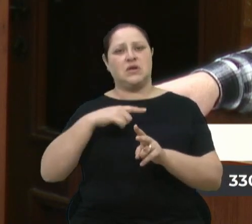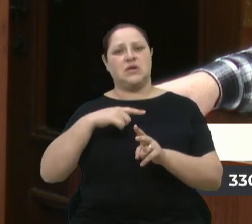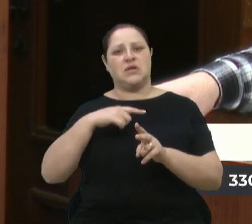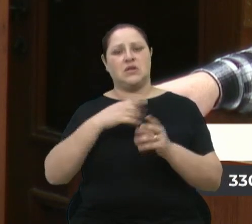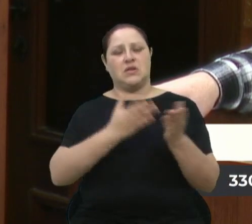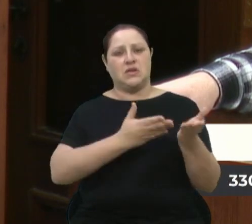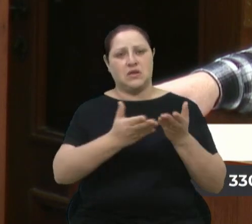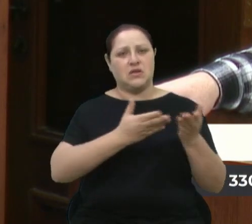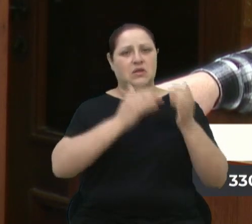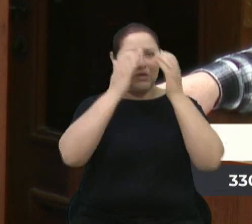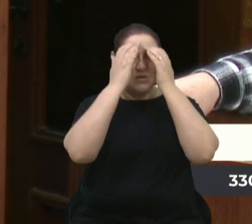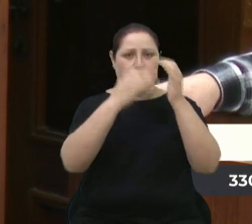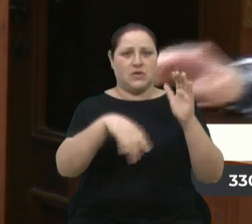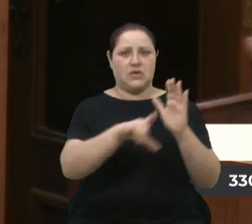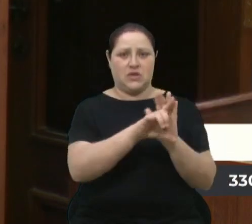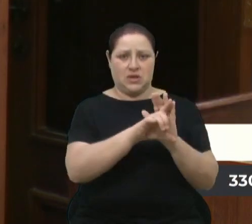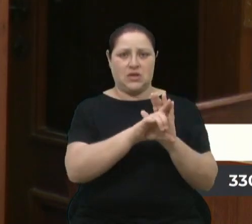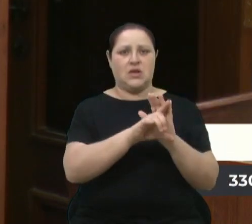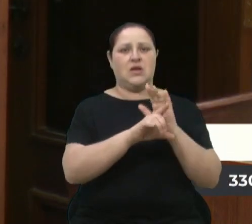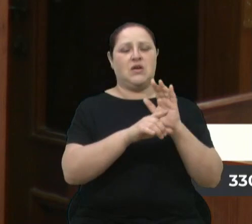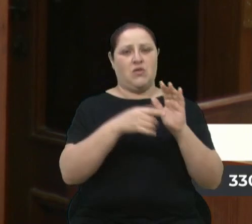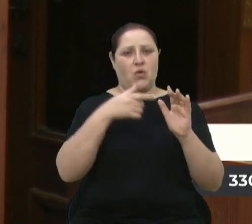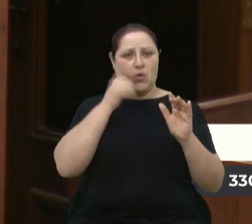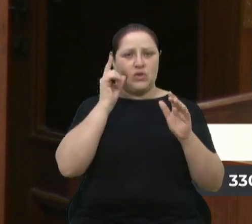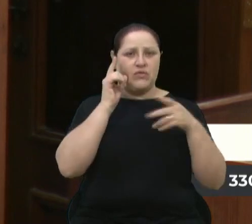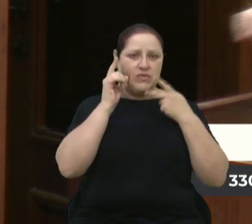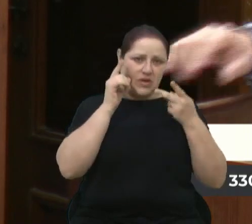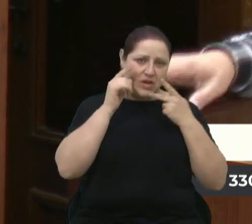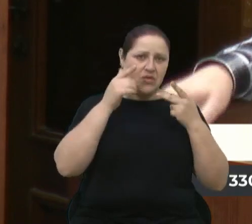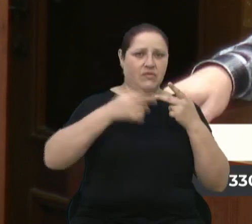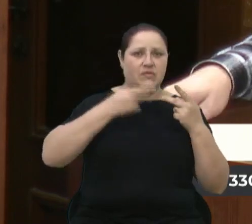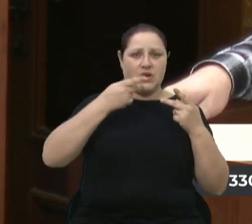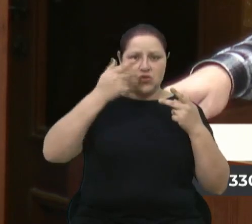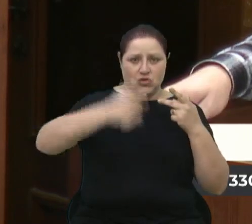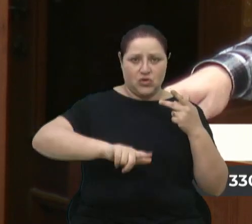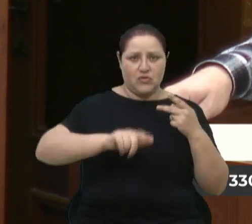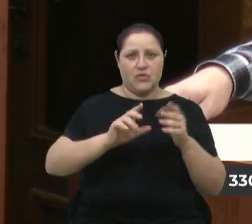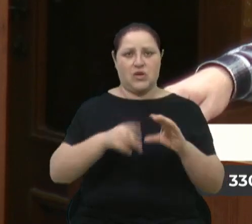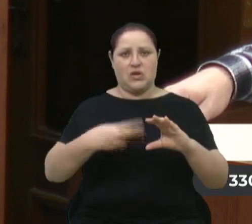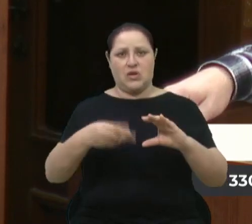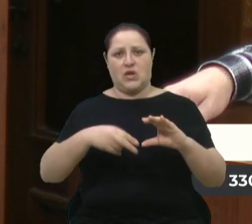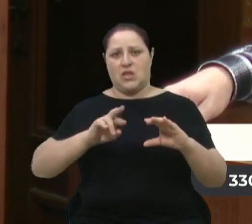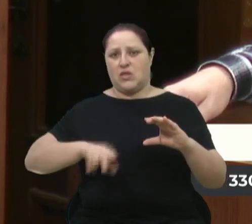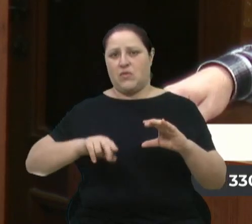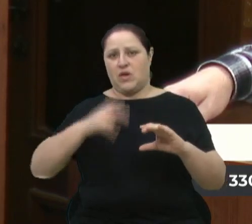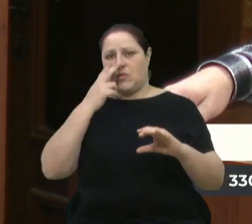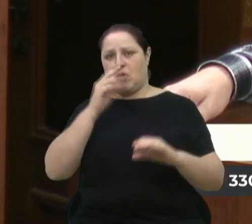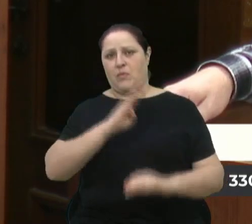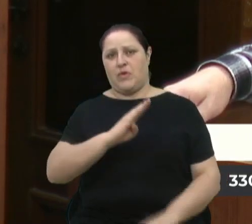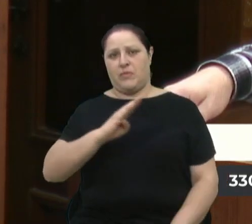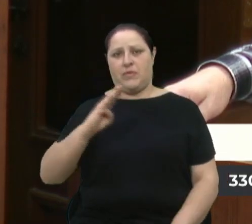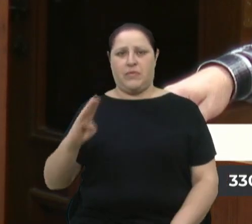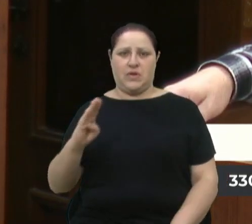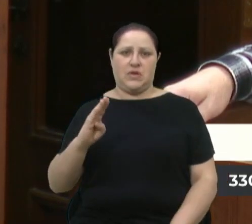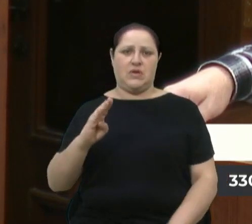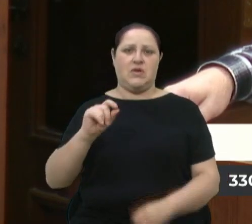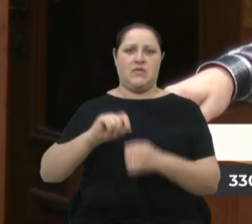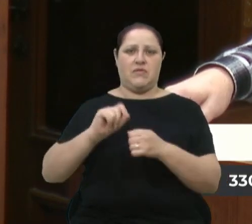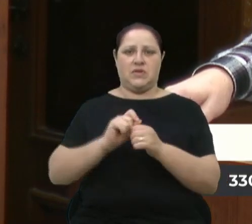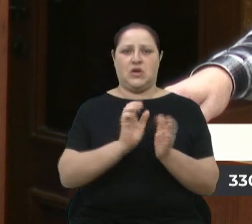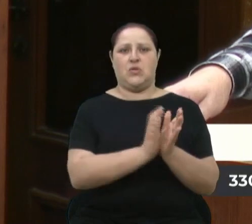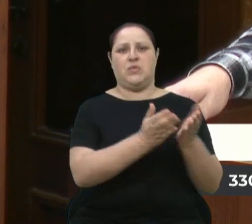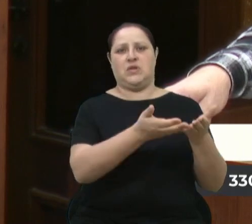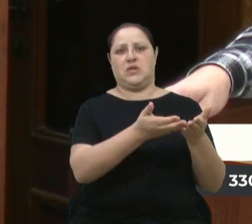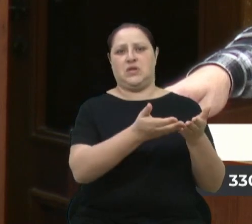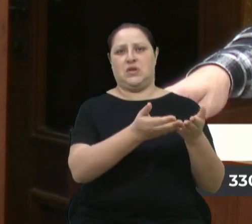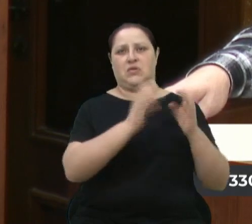da legalidade. Disse e reafirmo, a Câmara de Vereadores não é Big Brother para fazer da Comissão de Ética